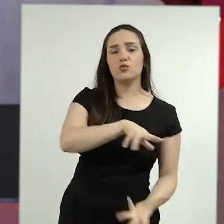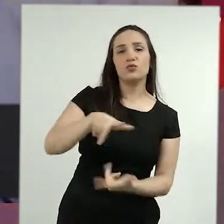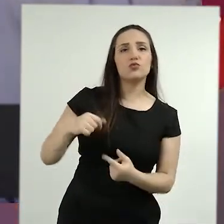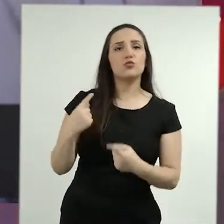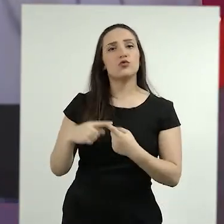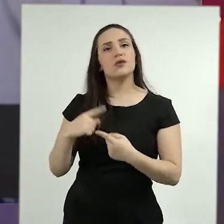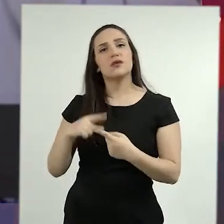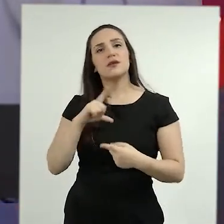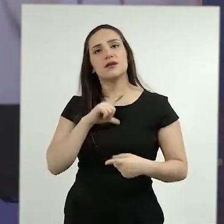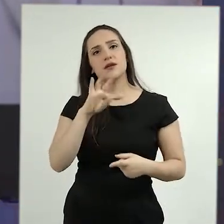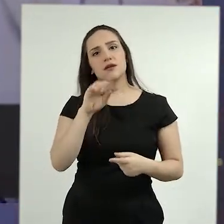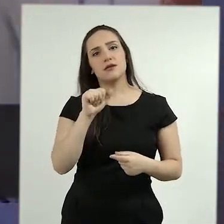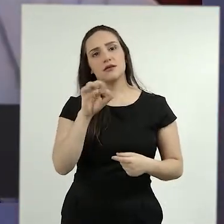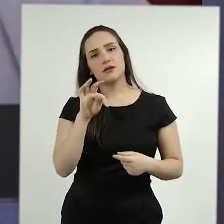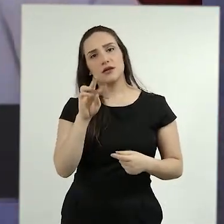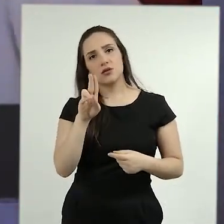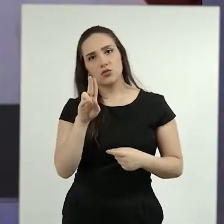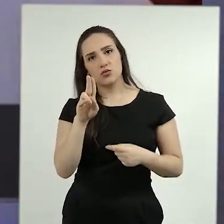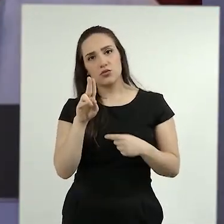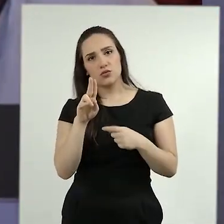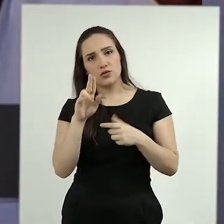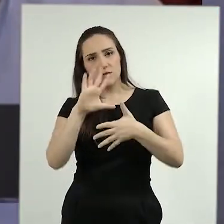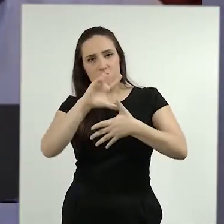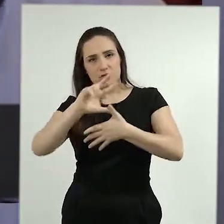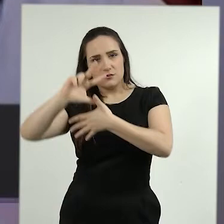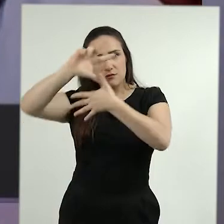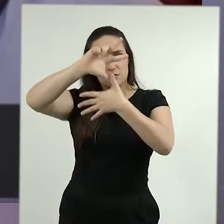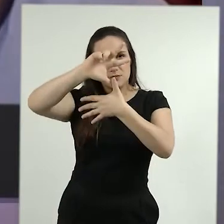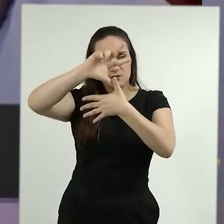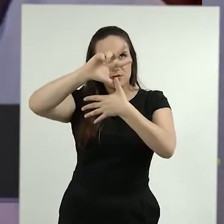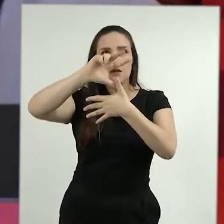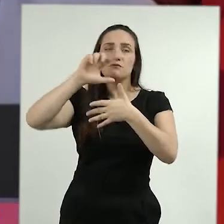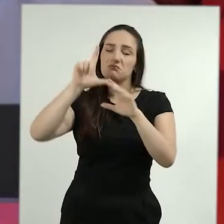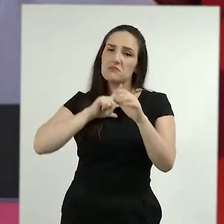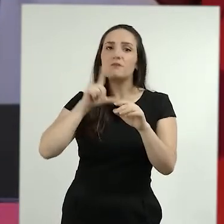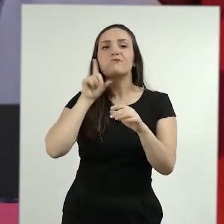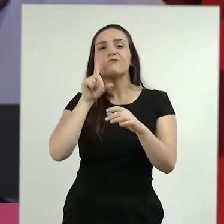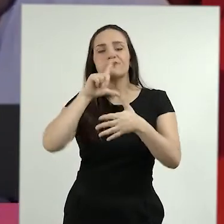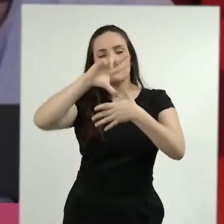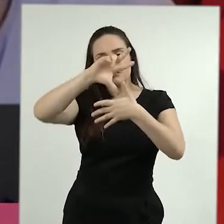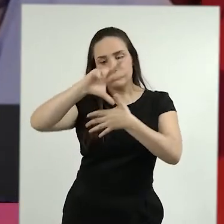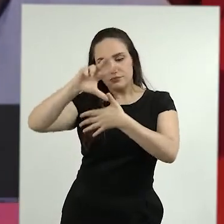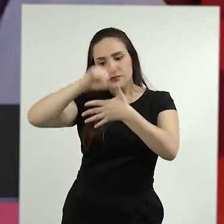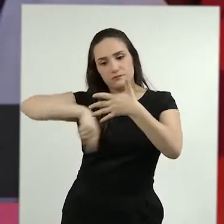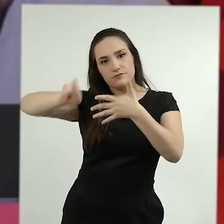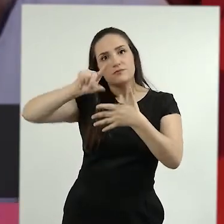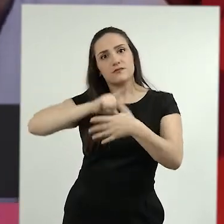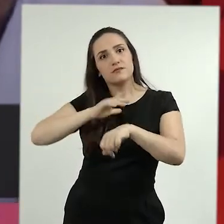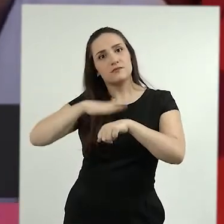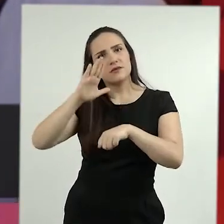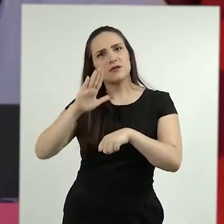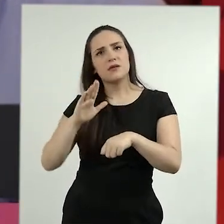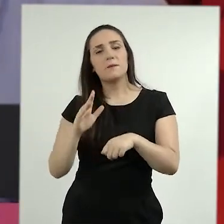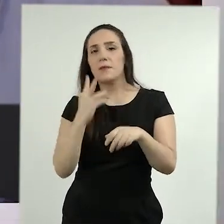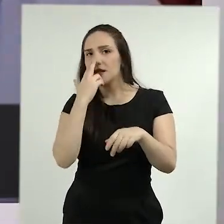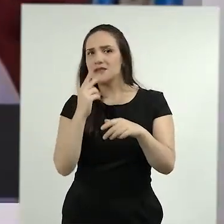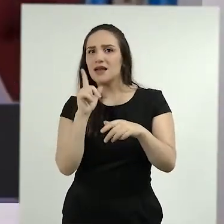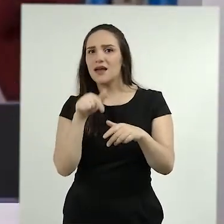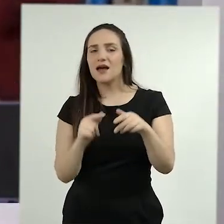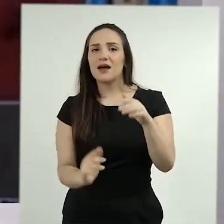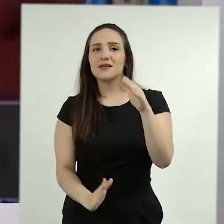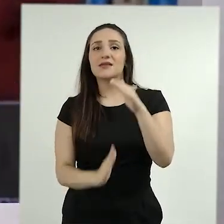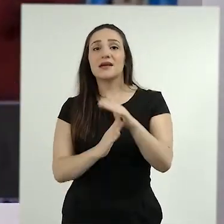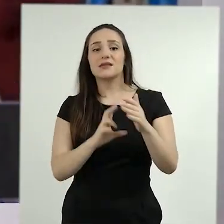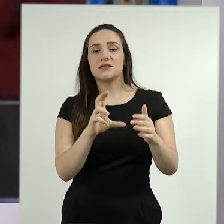tatus ocorrem do sul dos Estados Unidos até o sul da América do Sul, e o tatu canastra é a maior espécie, que pode chegar até 50 quilos e pesar